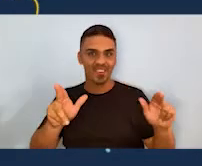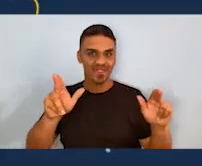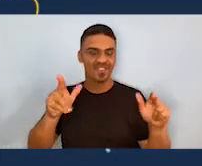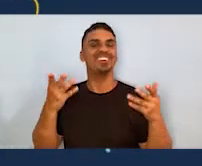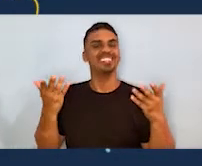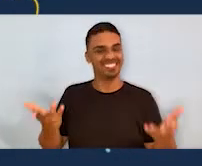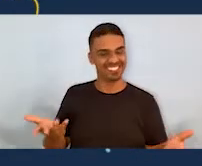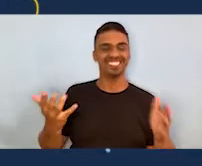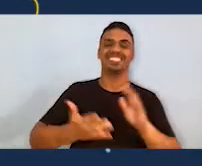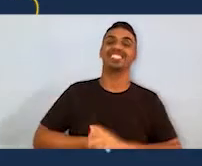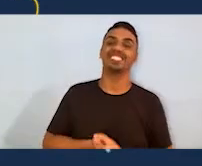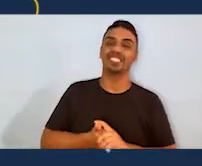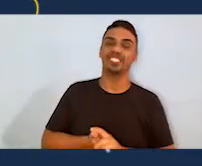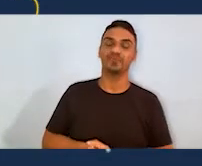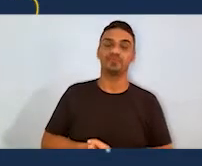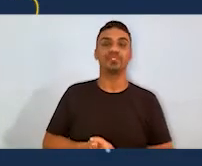você